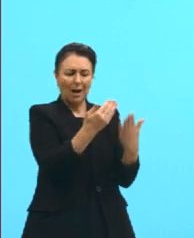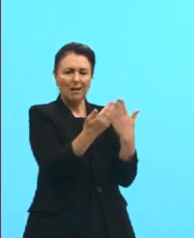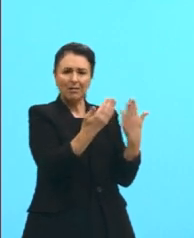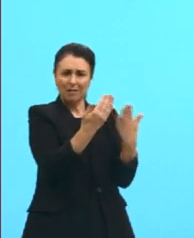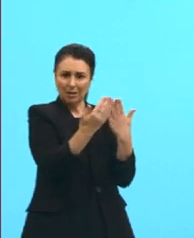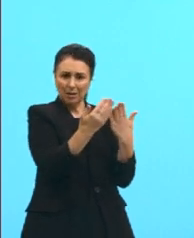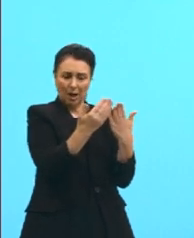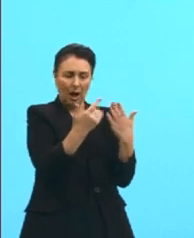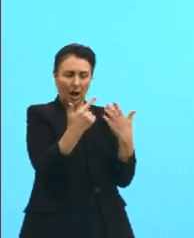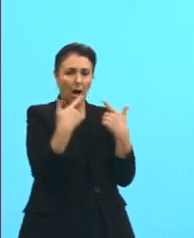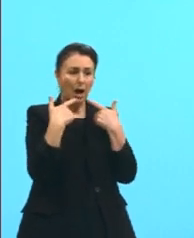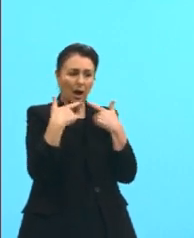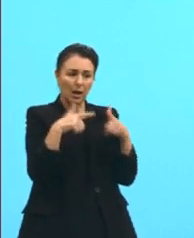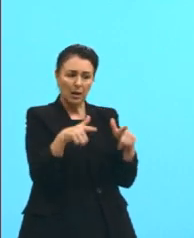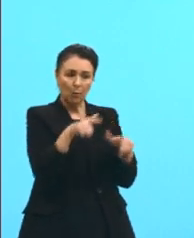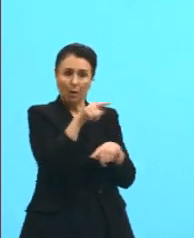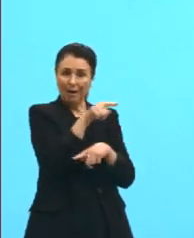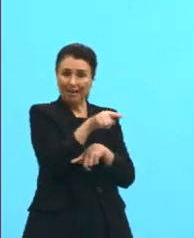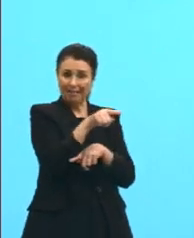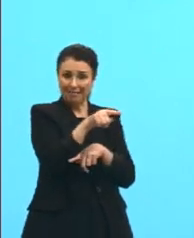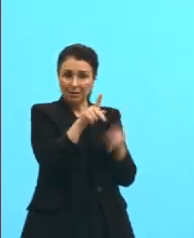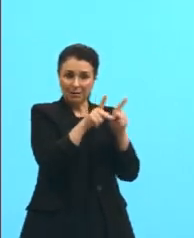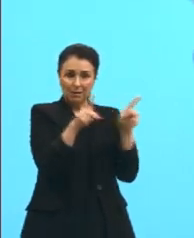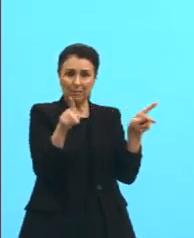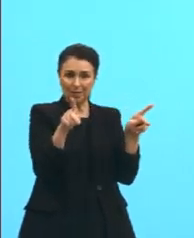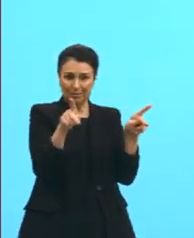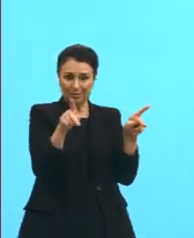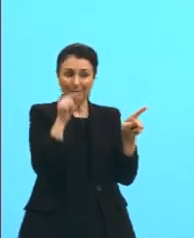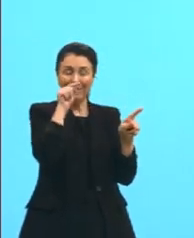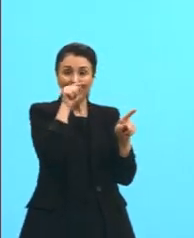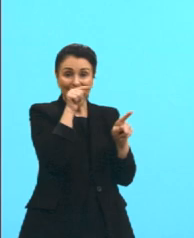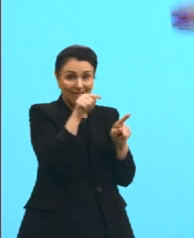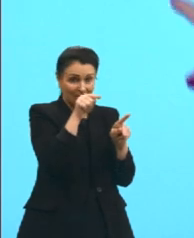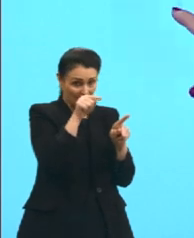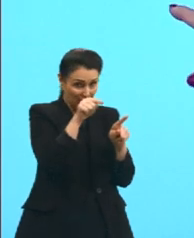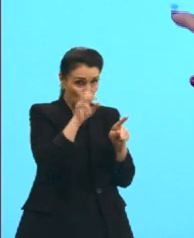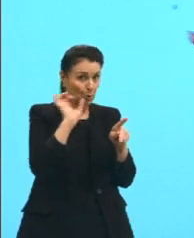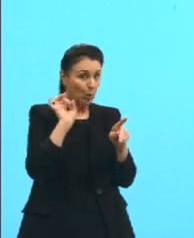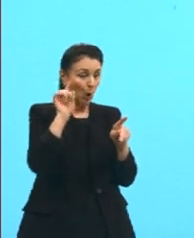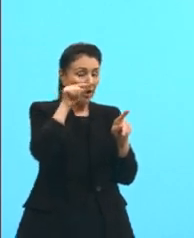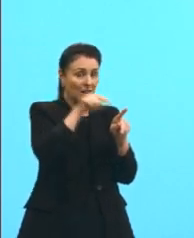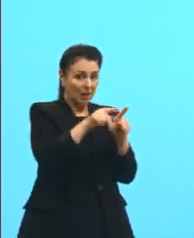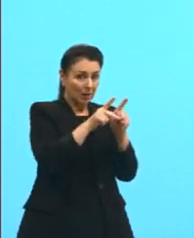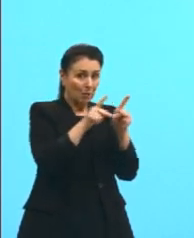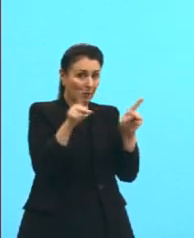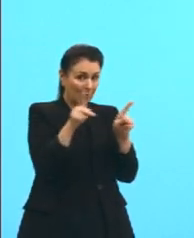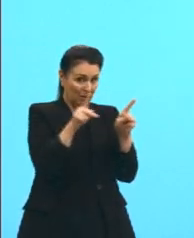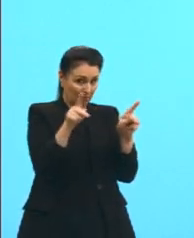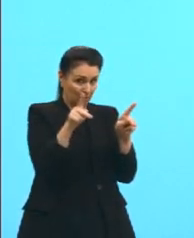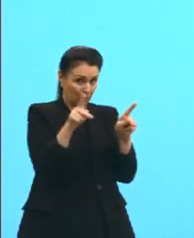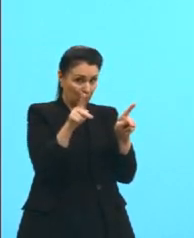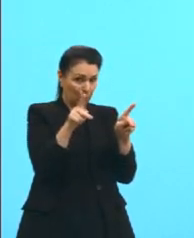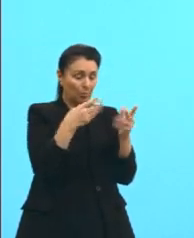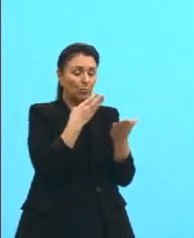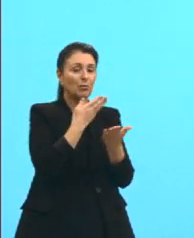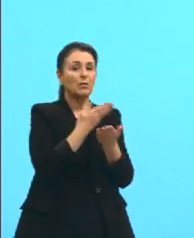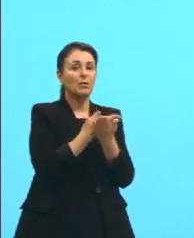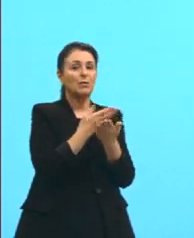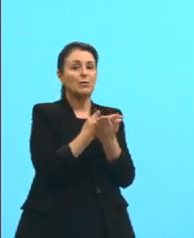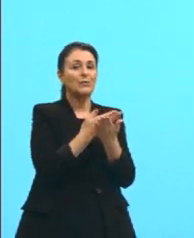analisar como é que é língua né funciona só dentro deste período eu tô fazendo um